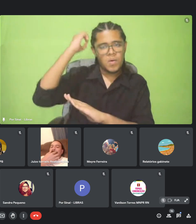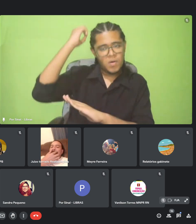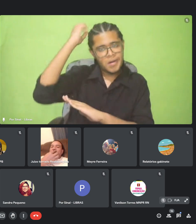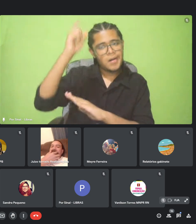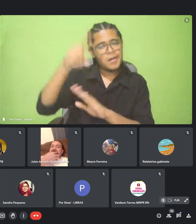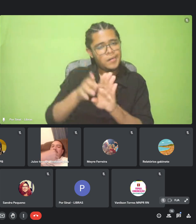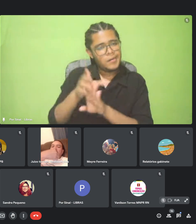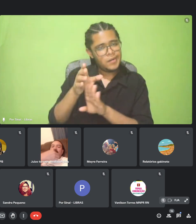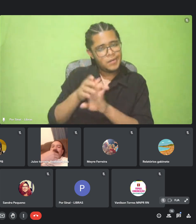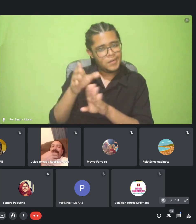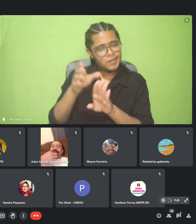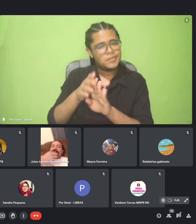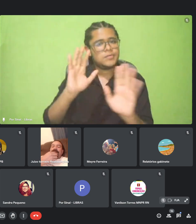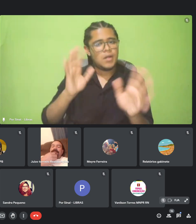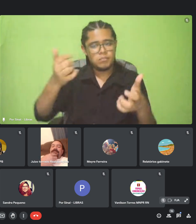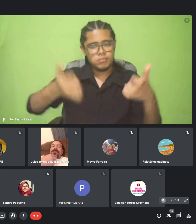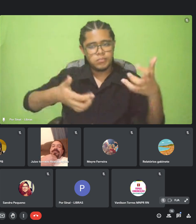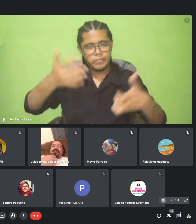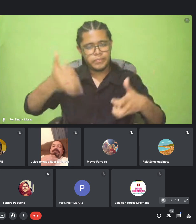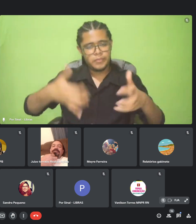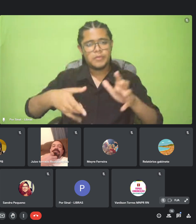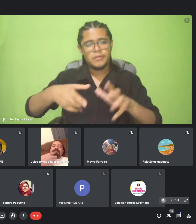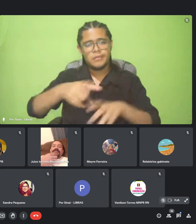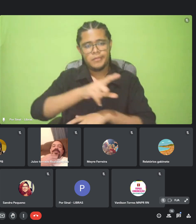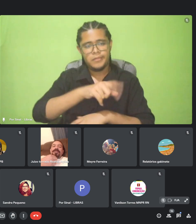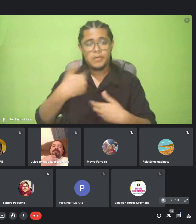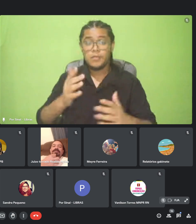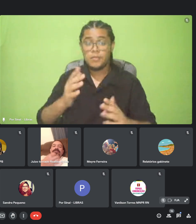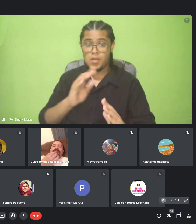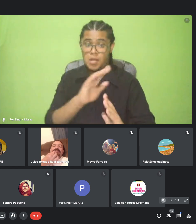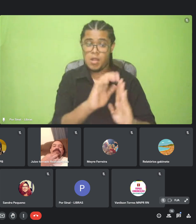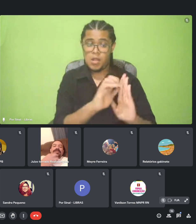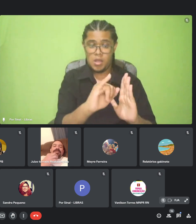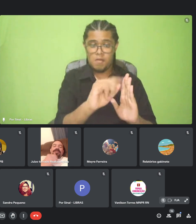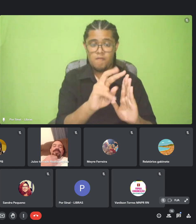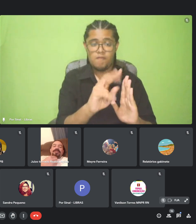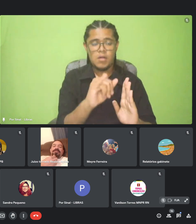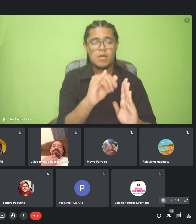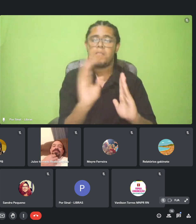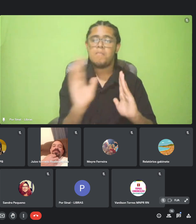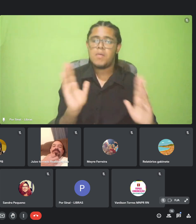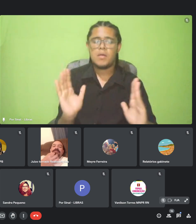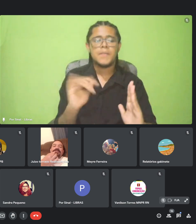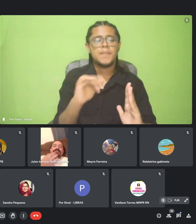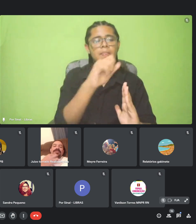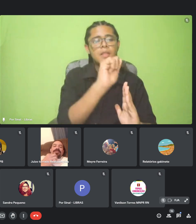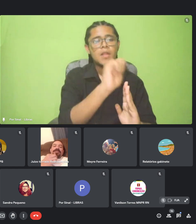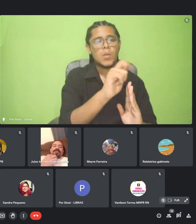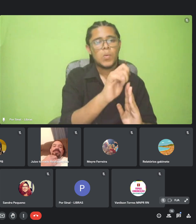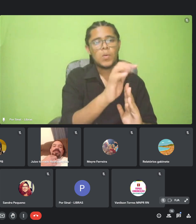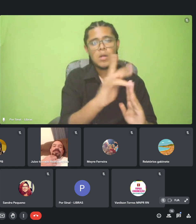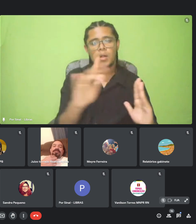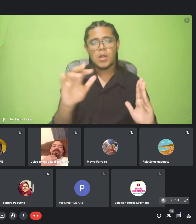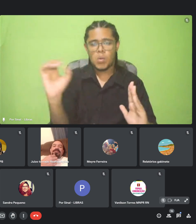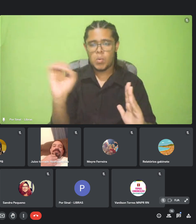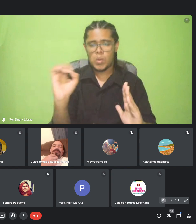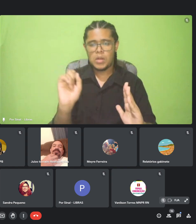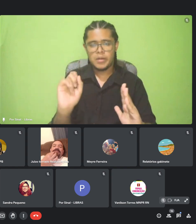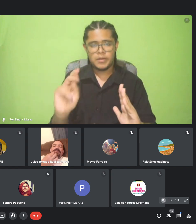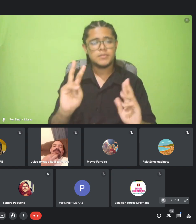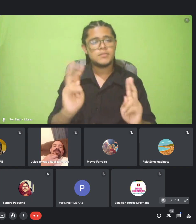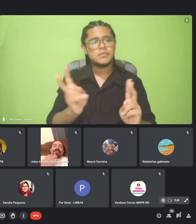Lembrar que os editais sairão entre agosto e outubro, e a gente está justamente tendo esses momentos, a cada diálogo que a gente tem,